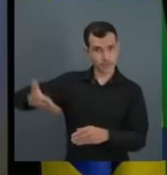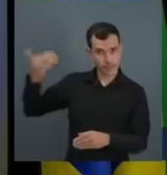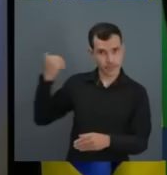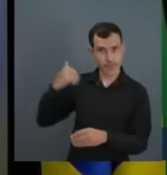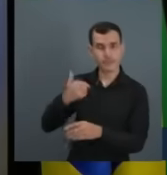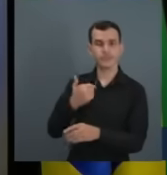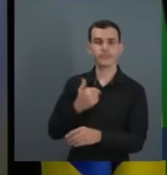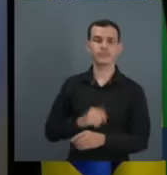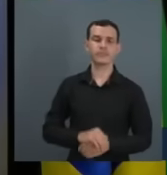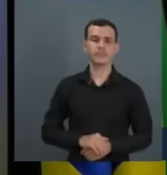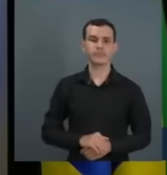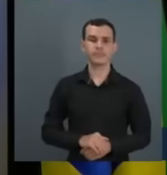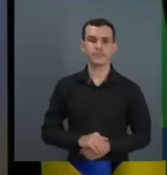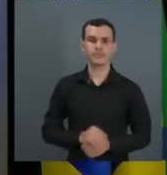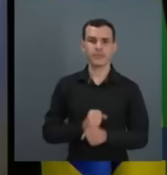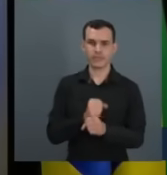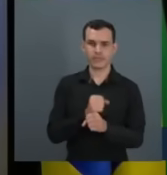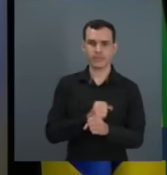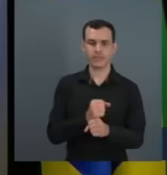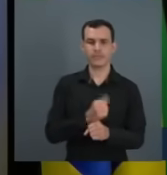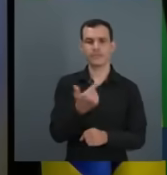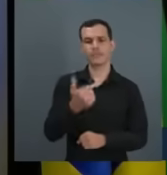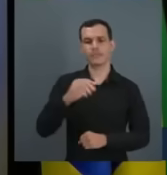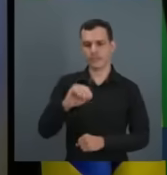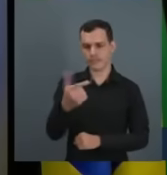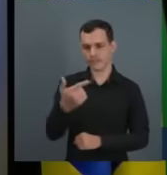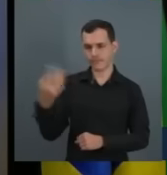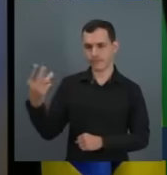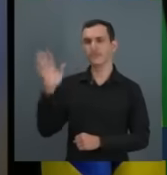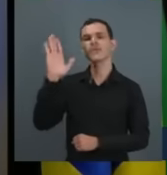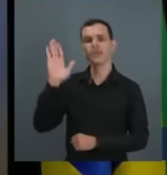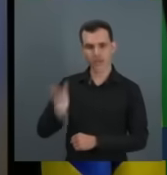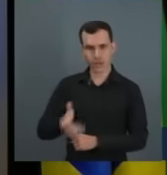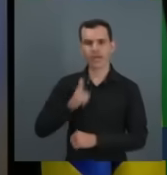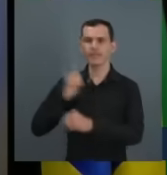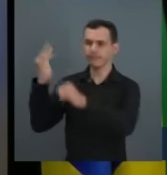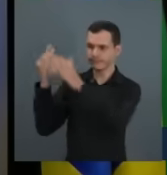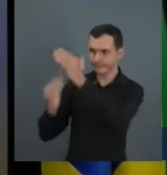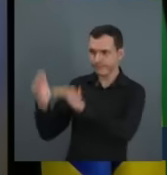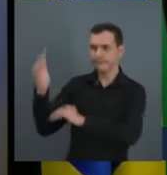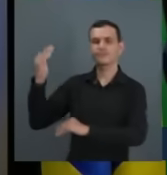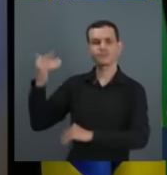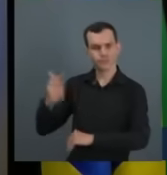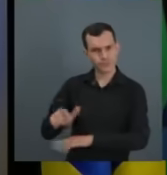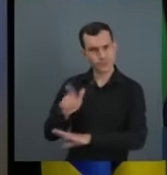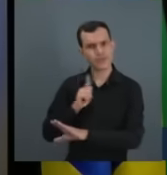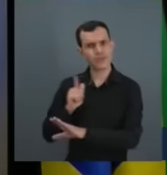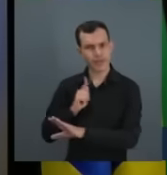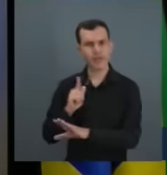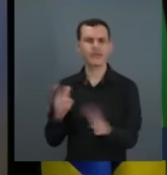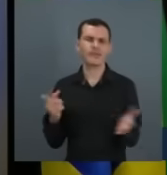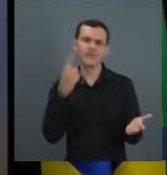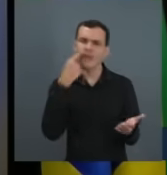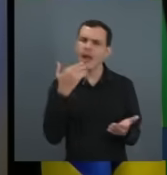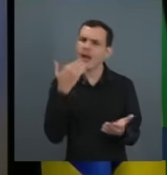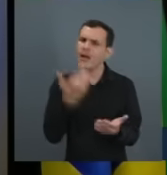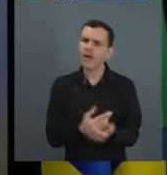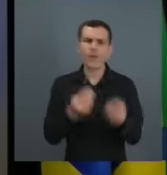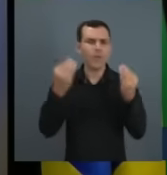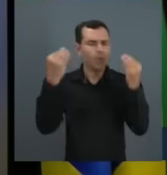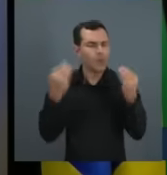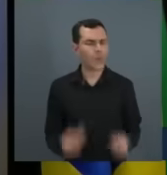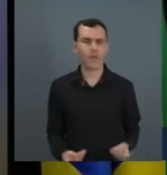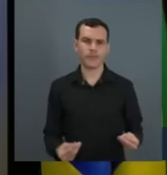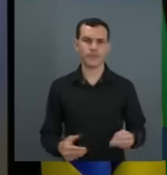outro retrocesso. É impressionante o vilipêndio que a gente vê